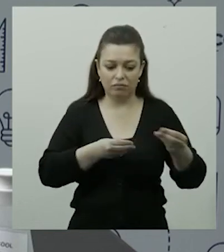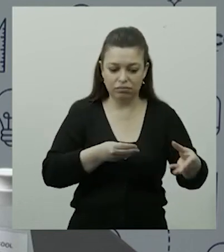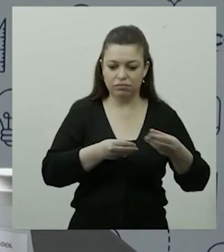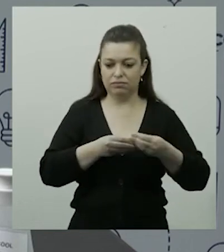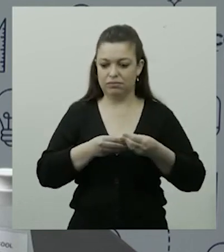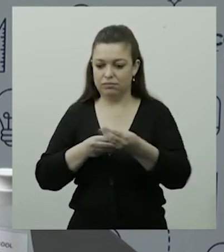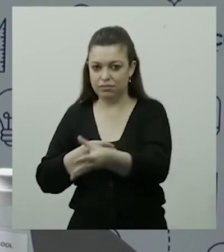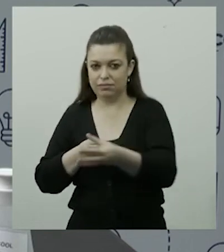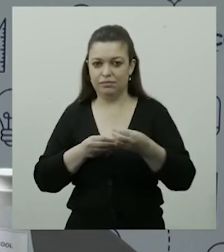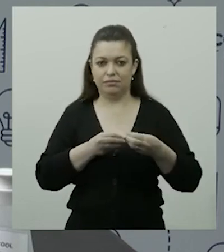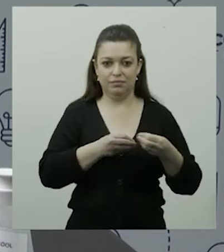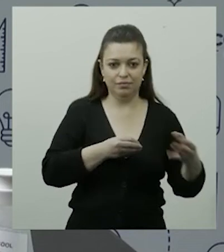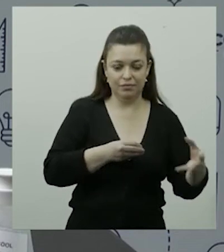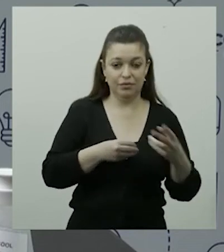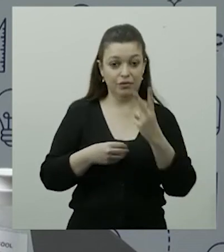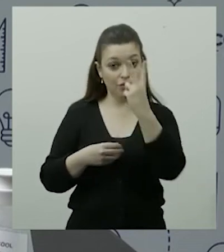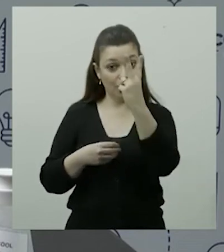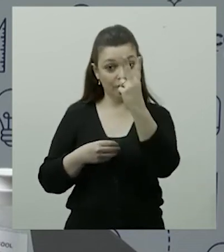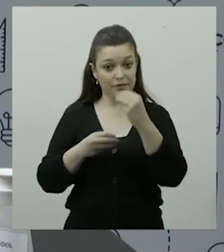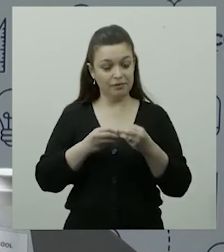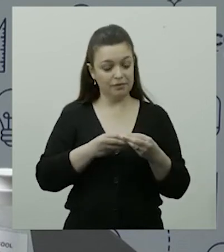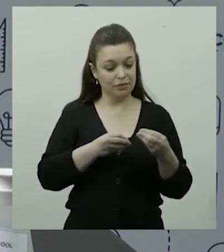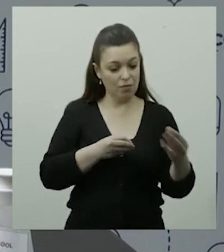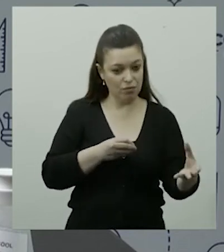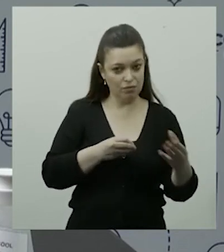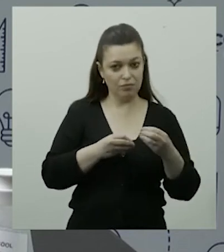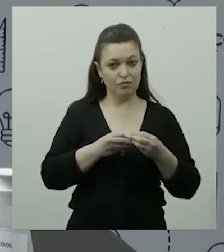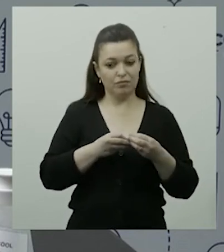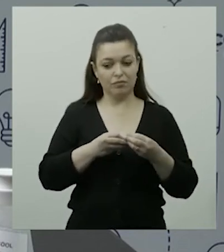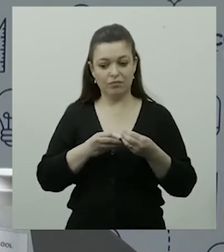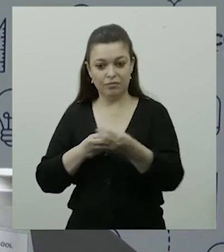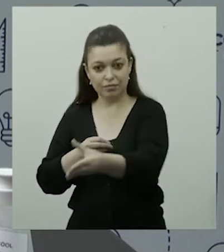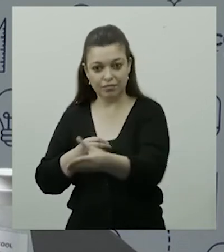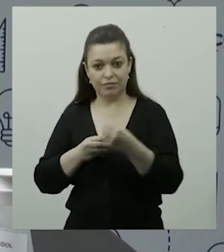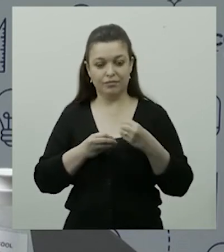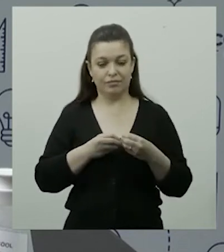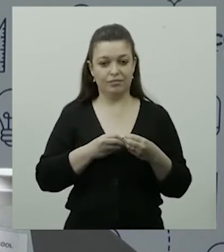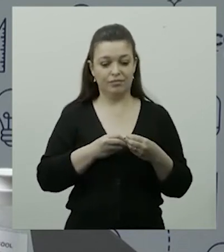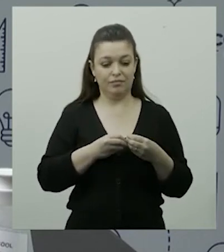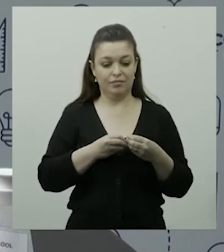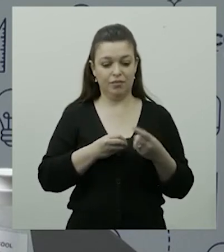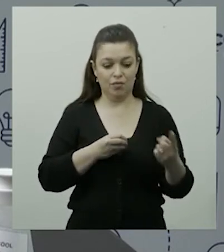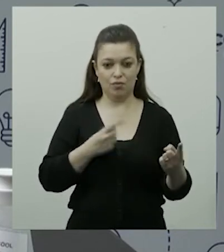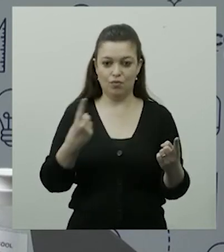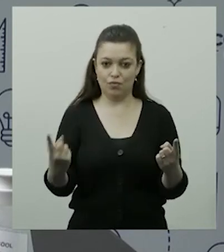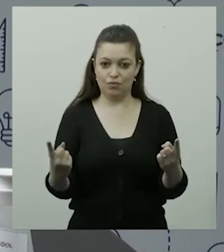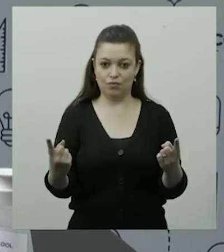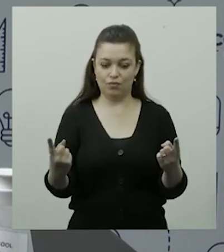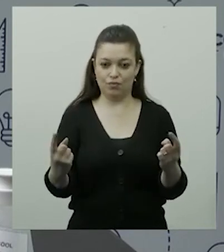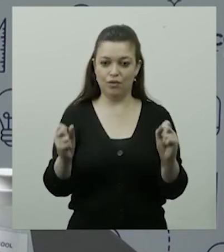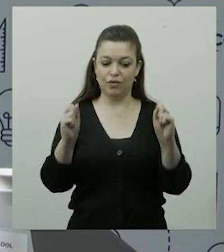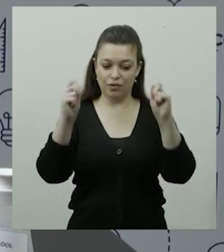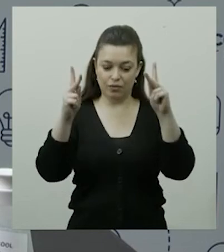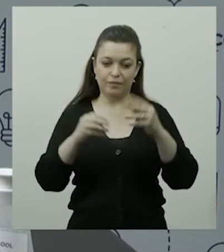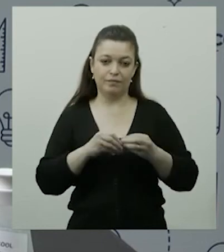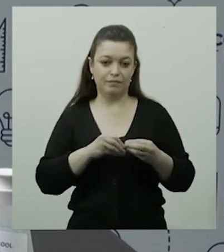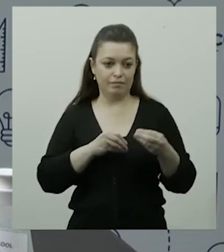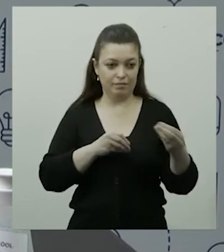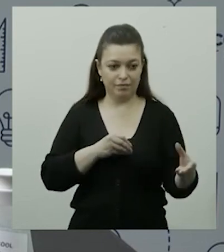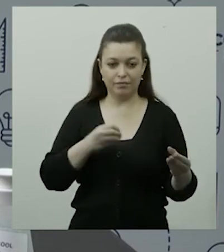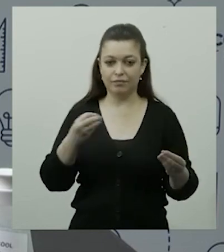então. Um aqui, outro aqui, porque eu tenho que dividir por 2. Sempre um para